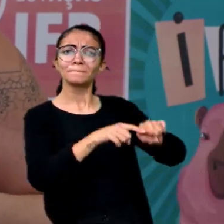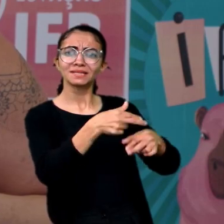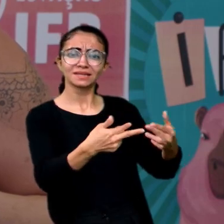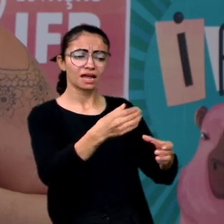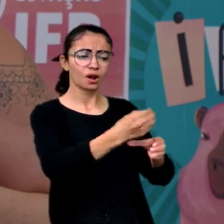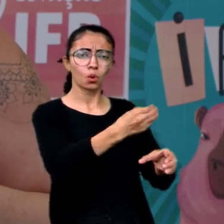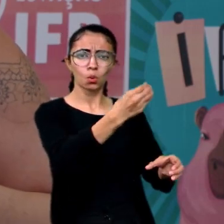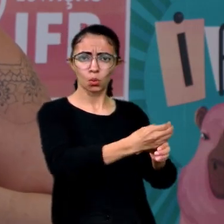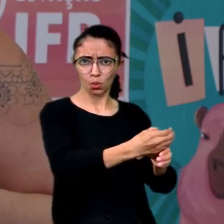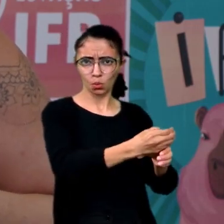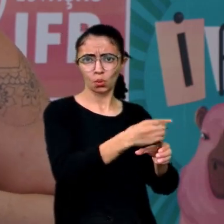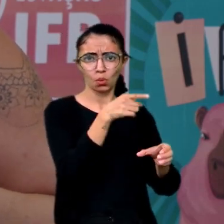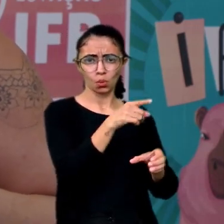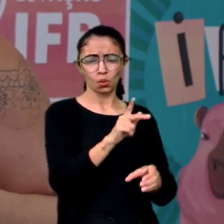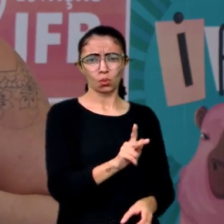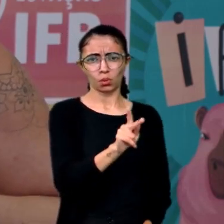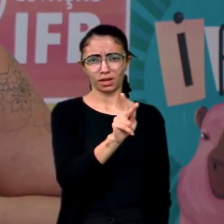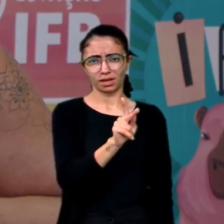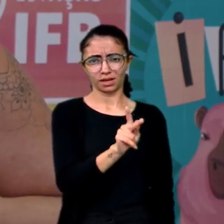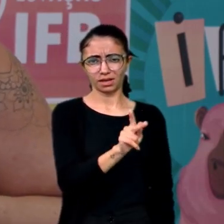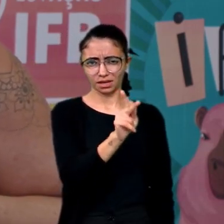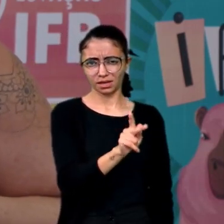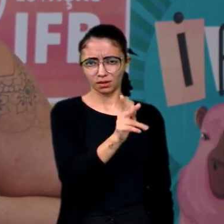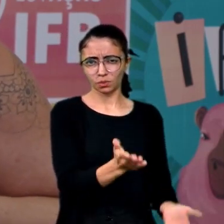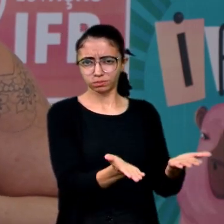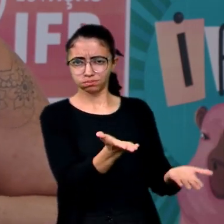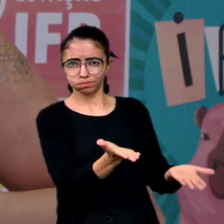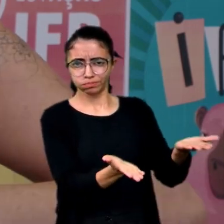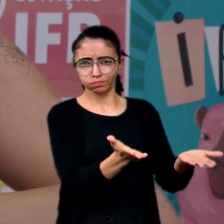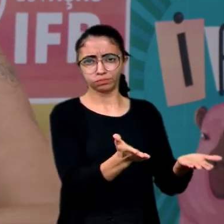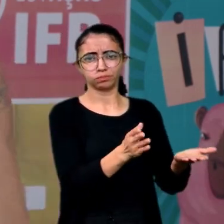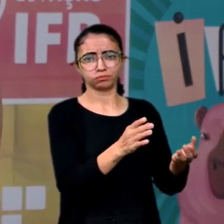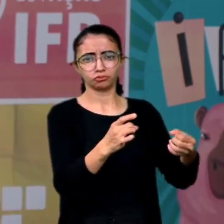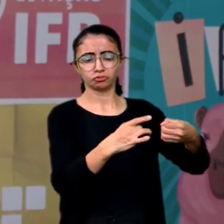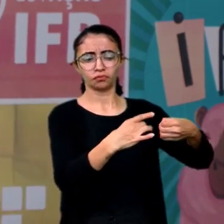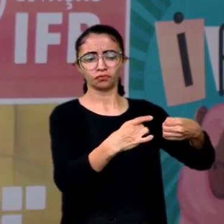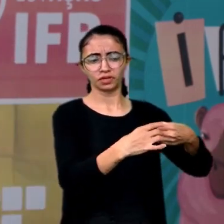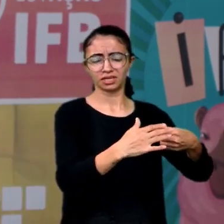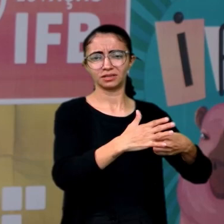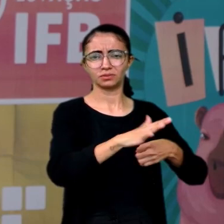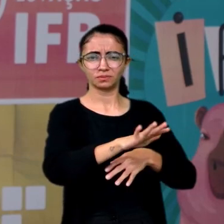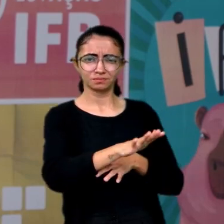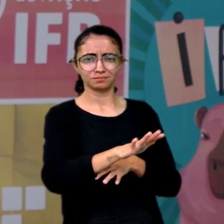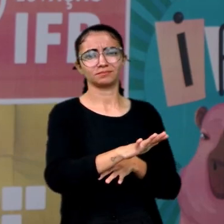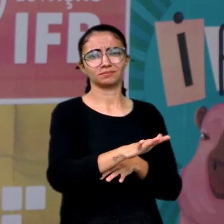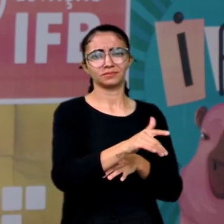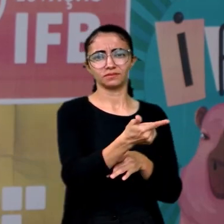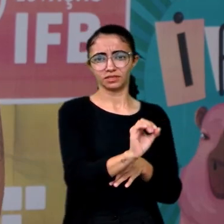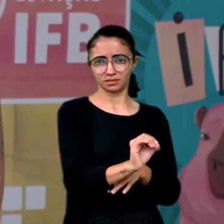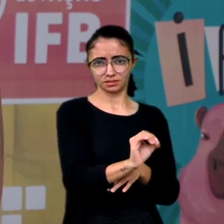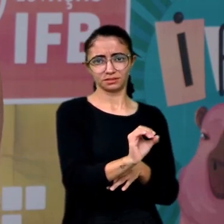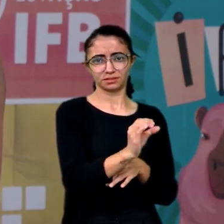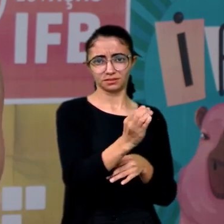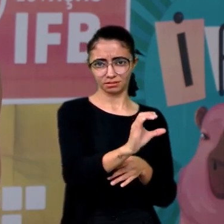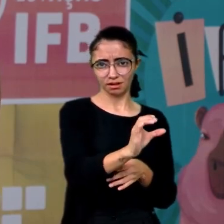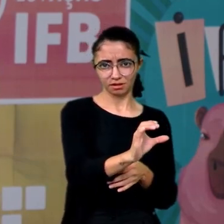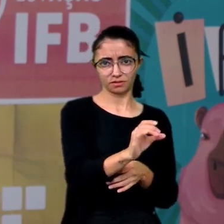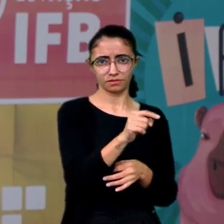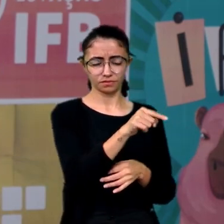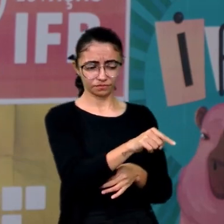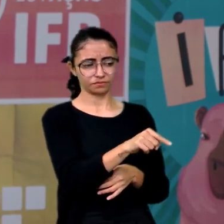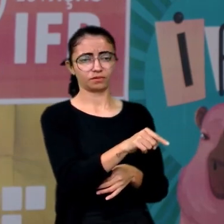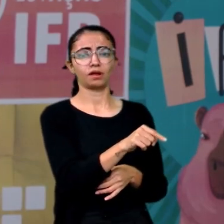vidro está em média 24 centavos. É um material pesado, então ele é que tem